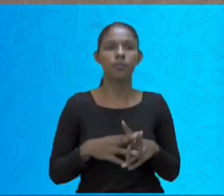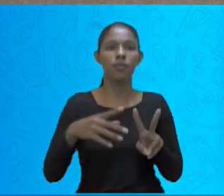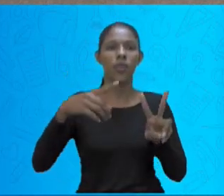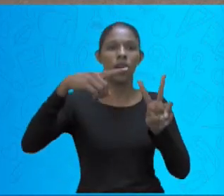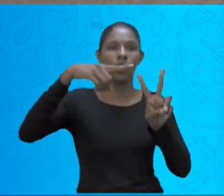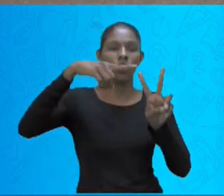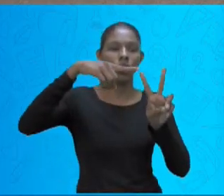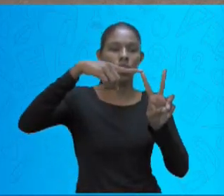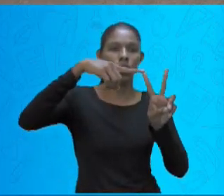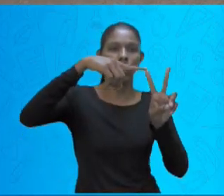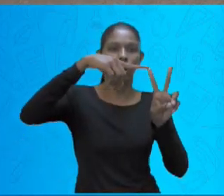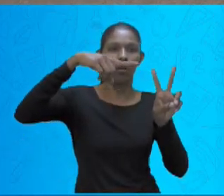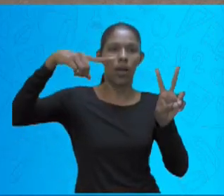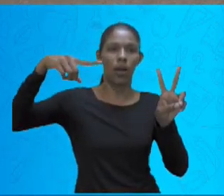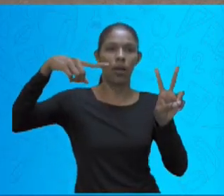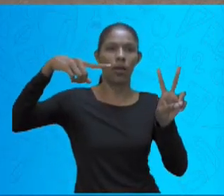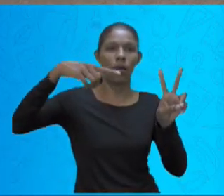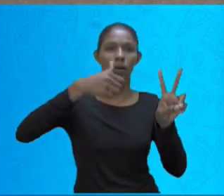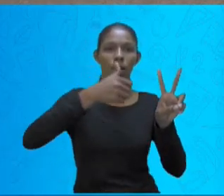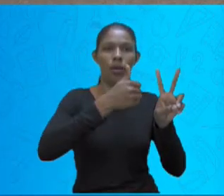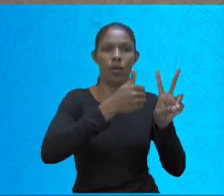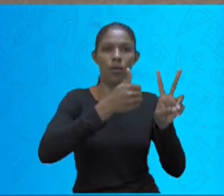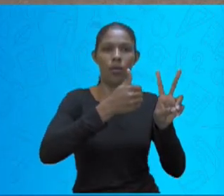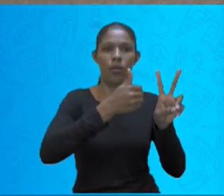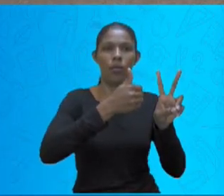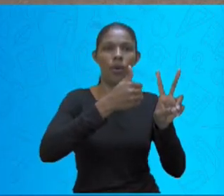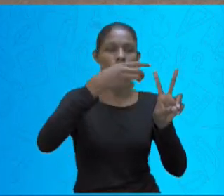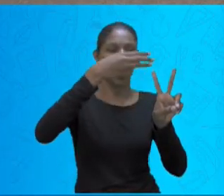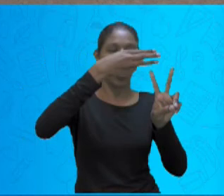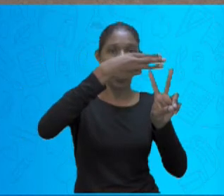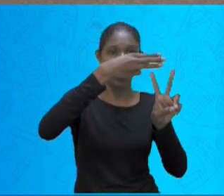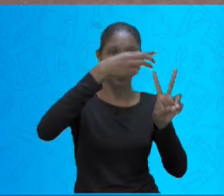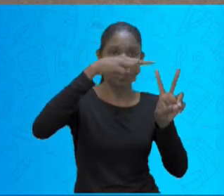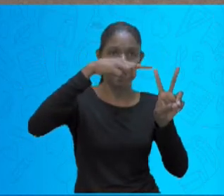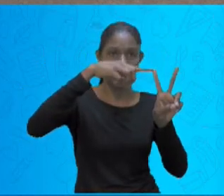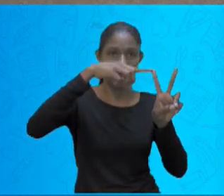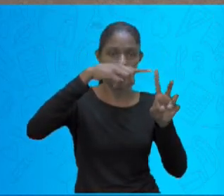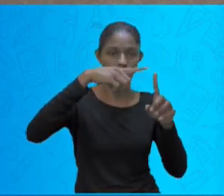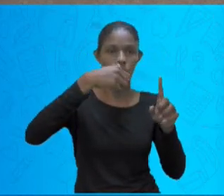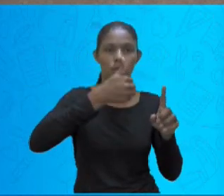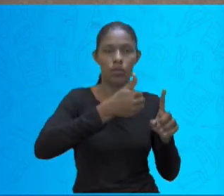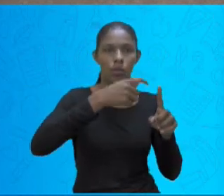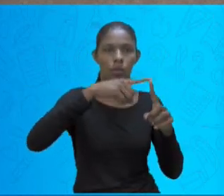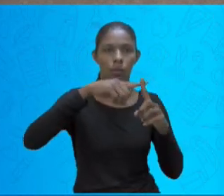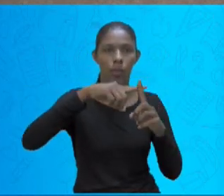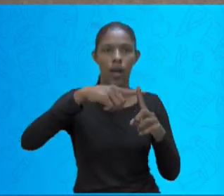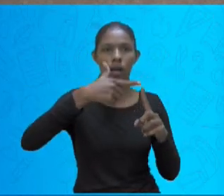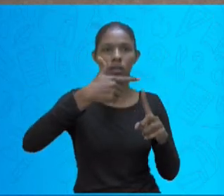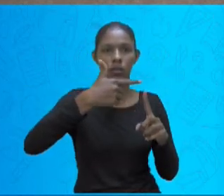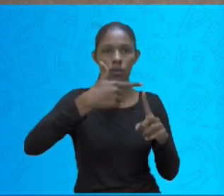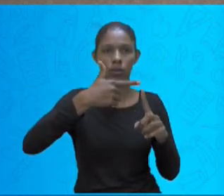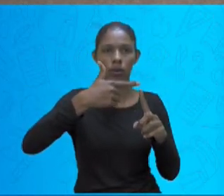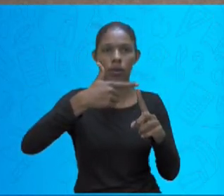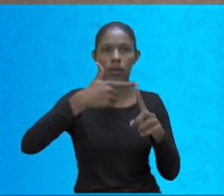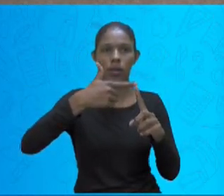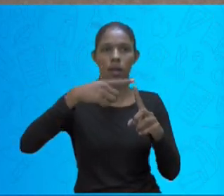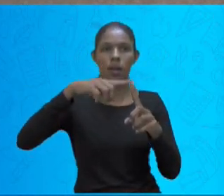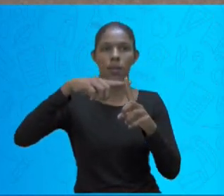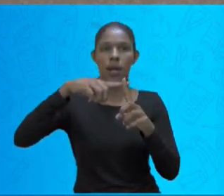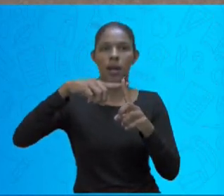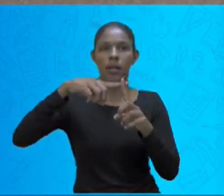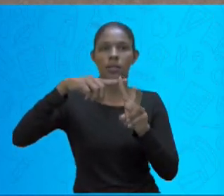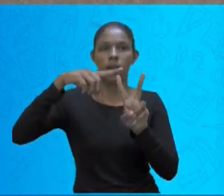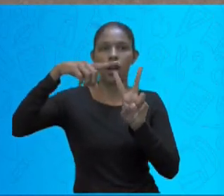aqui raiz cúbica de 1 mais raiz cúbica de 1 menos